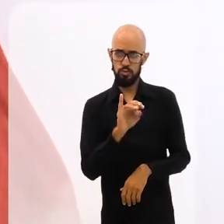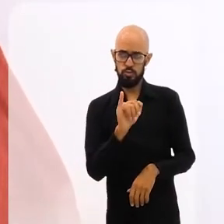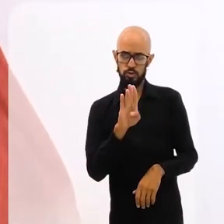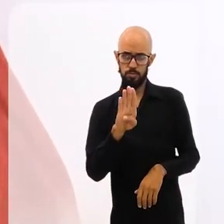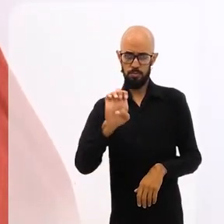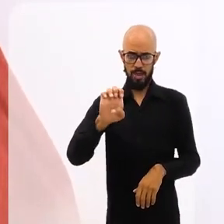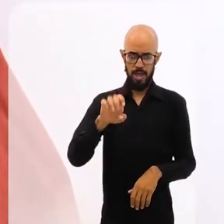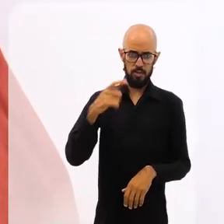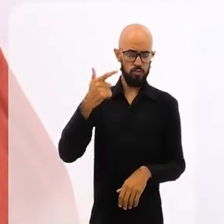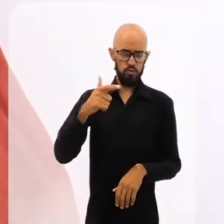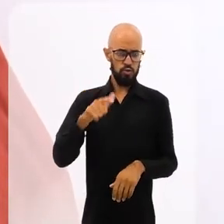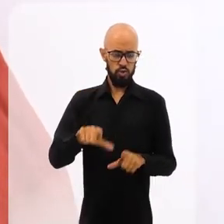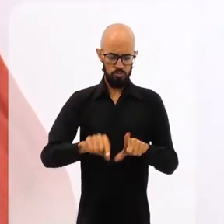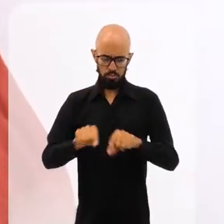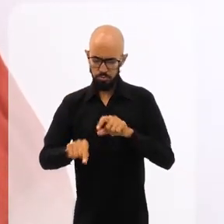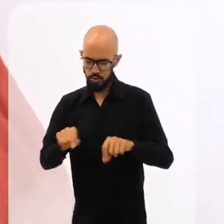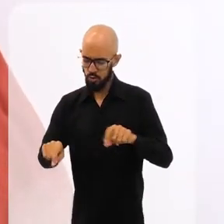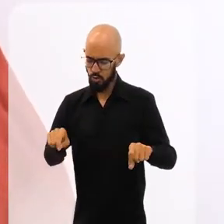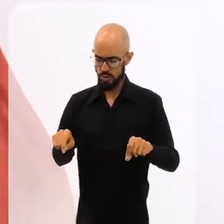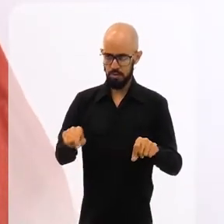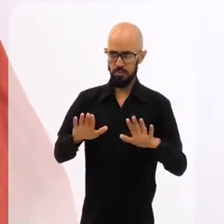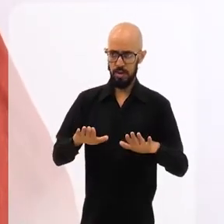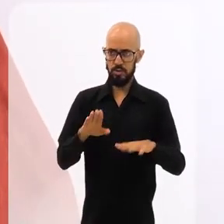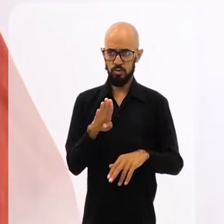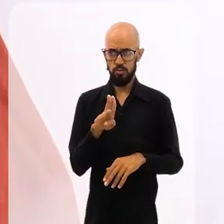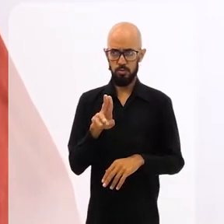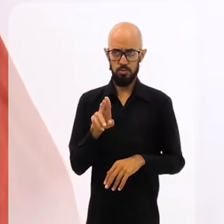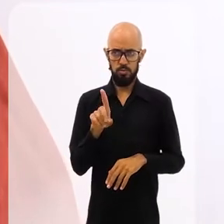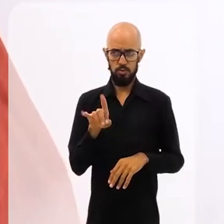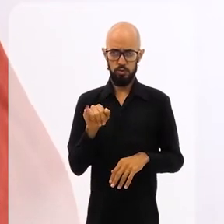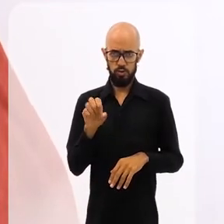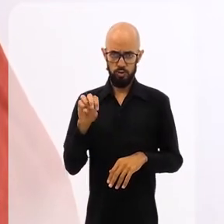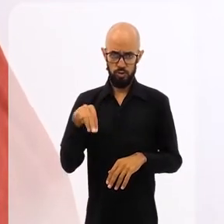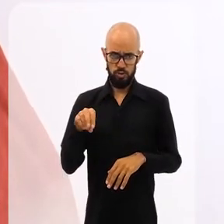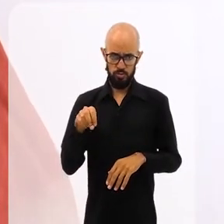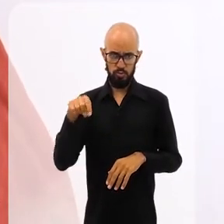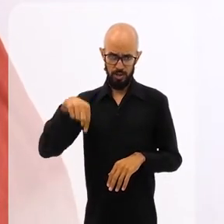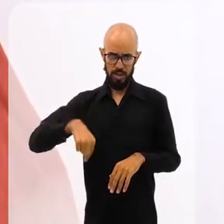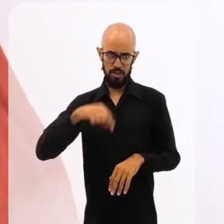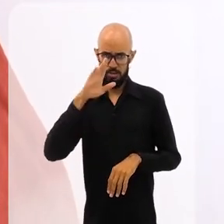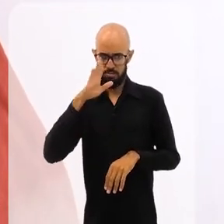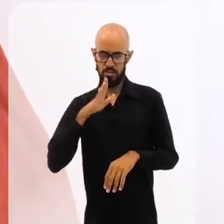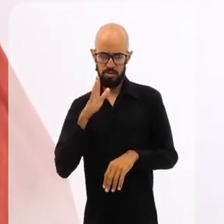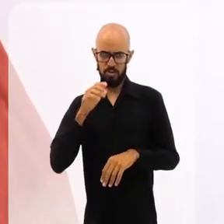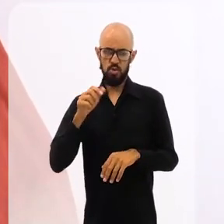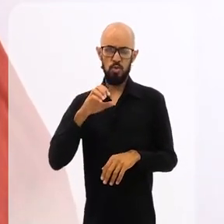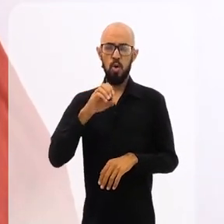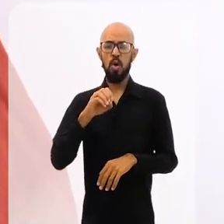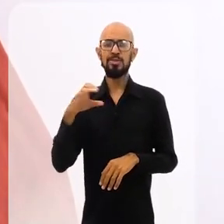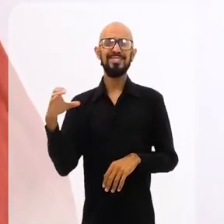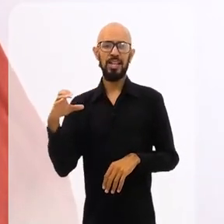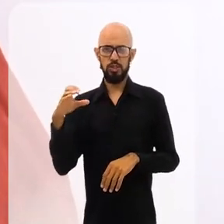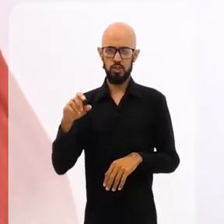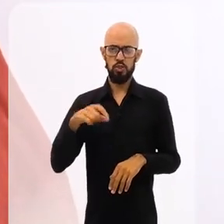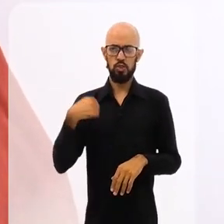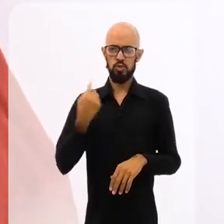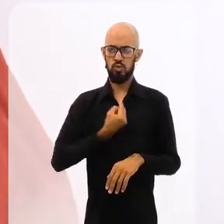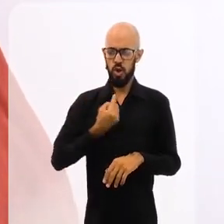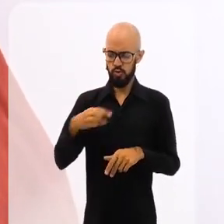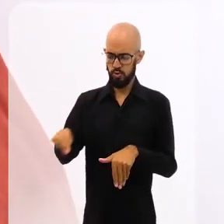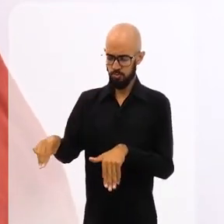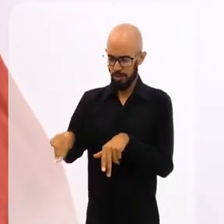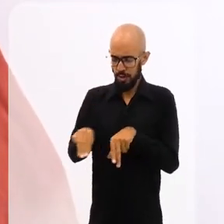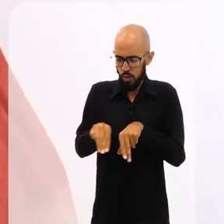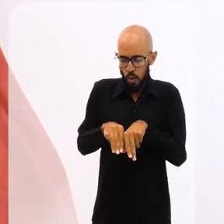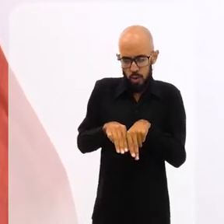não tinha muitas opções. Mas quando o budismo veio para o Ocidente, Os nossos mentores,